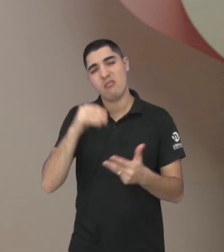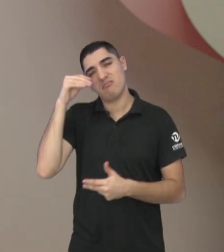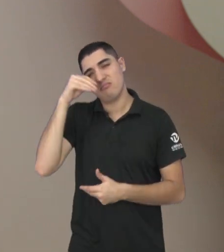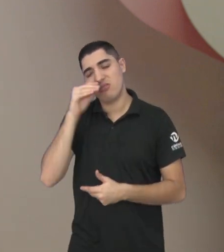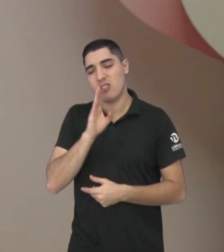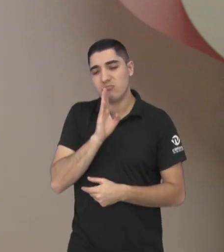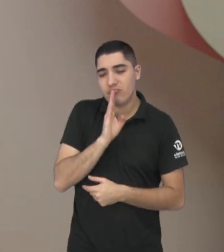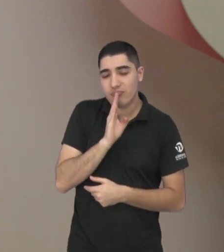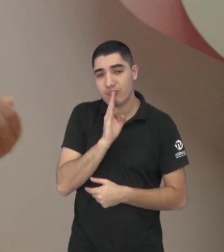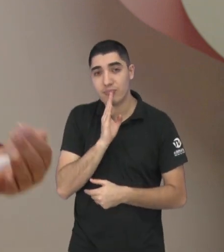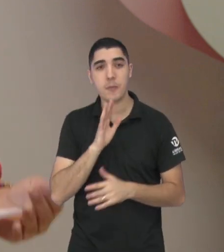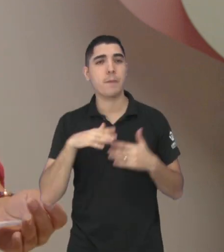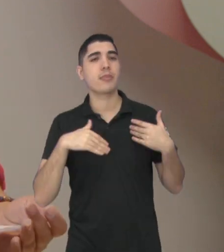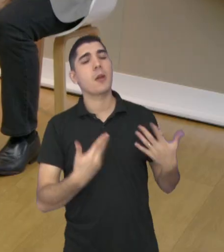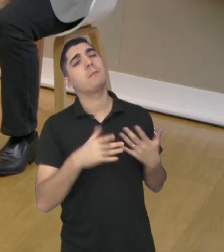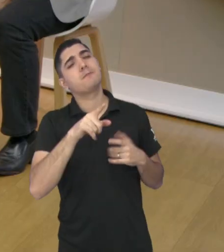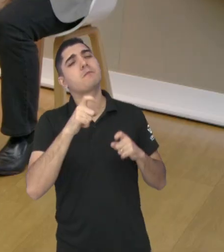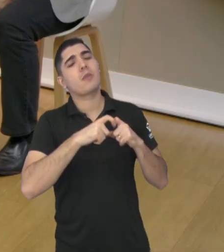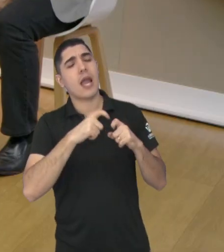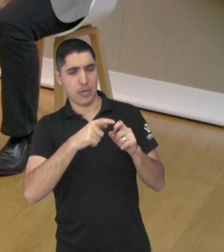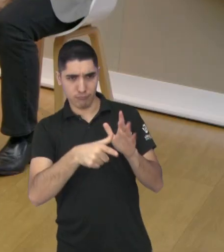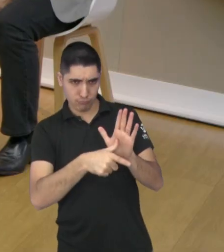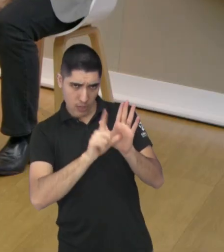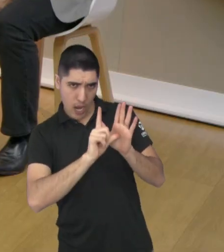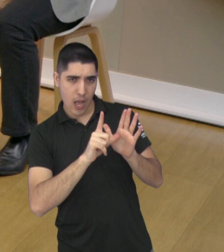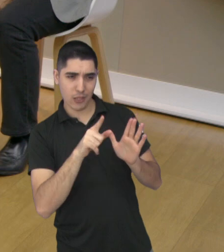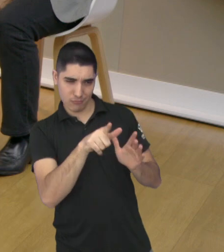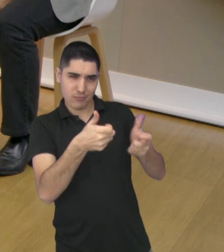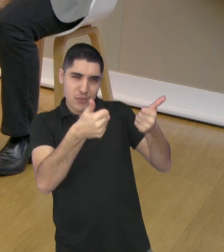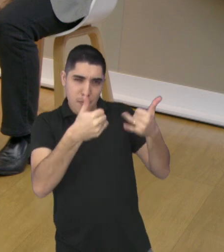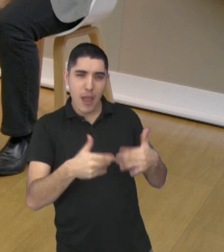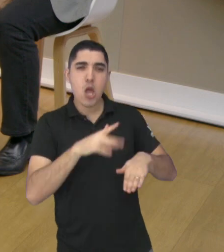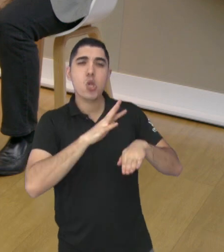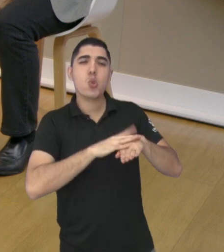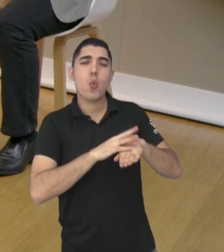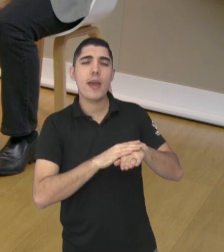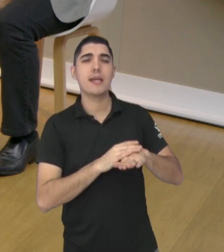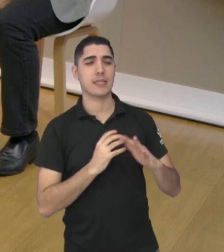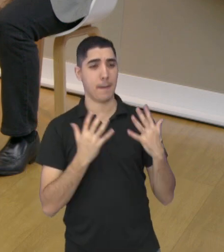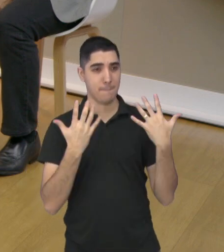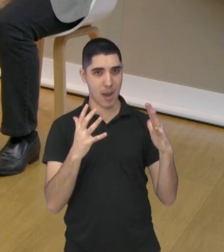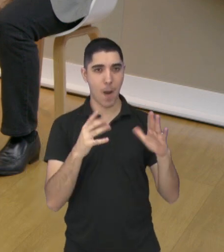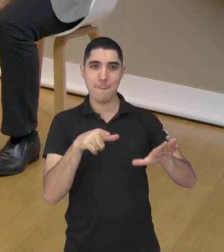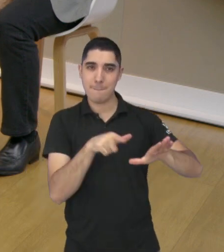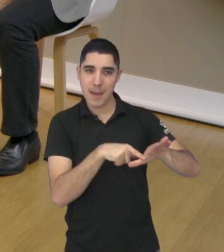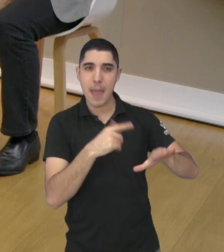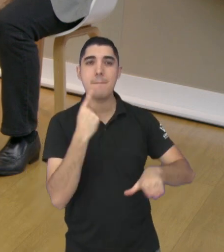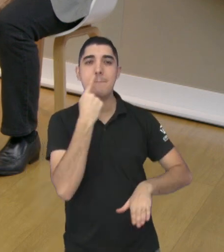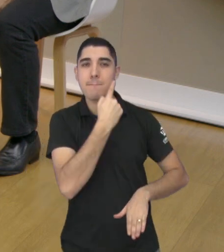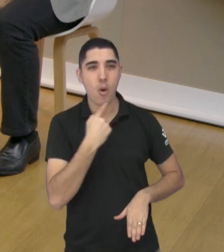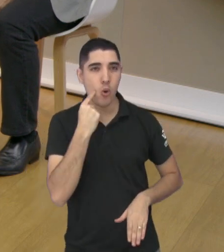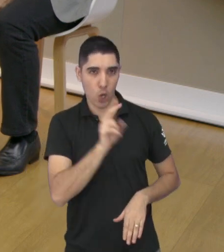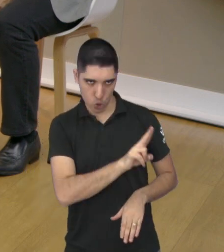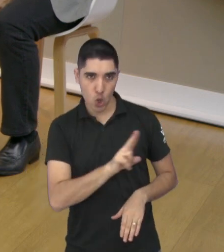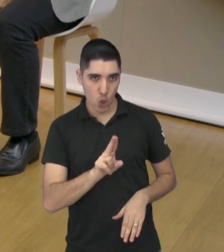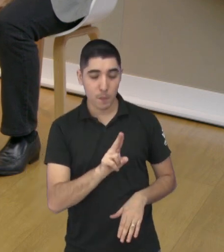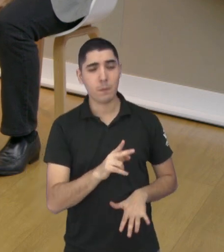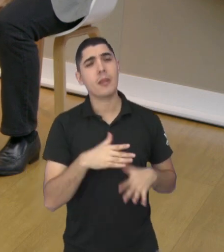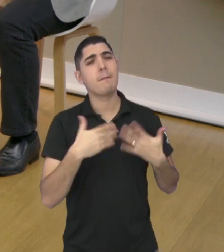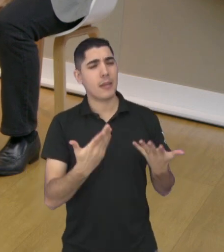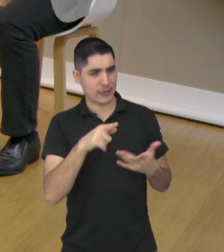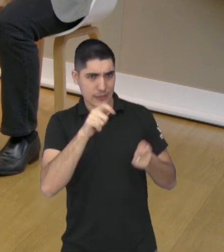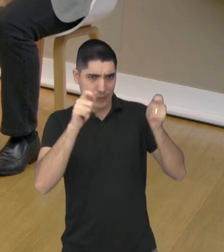indisposição. Doutor, no primeiro bloco a gente assistiu uma reportagem sobre a doença mãos, pés e boca. Isso. É